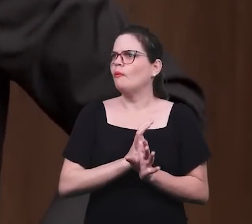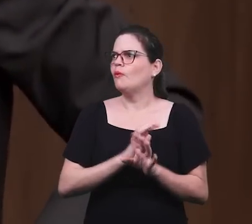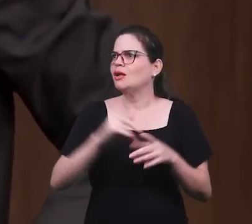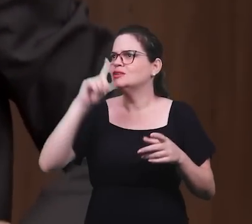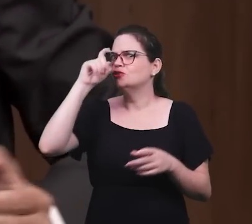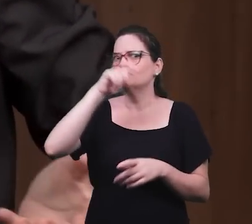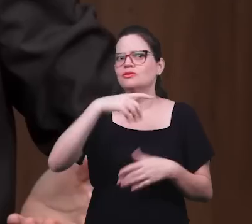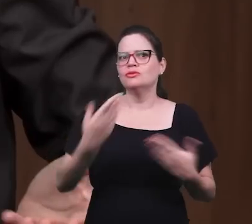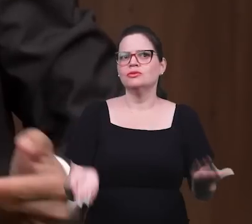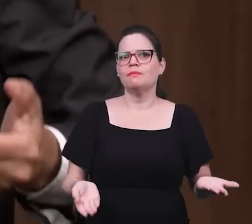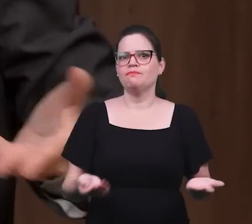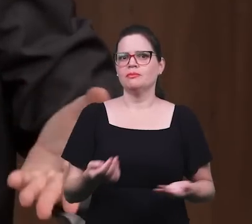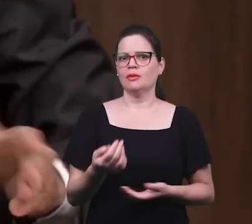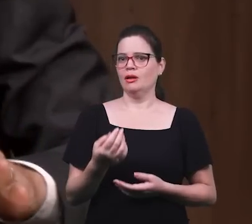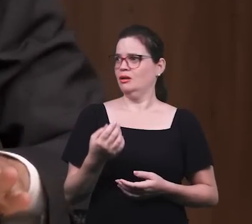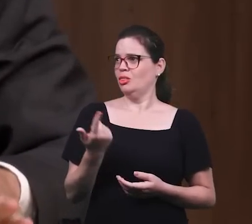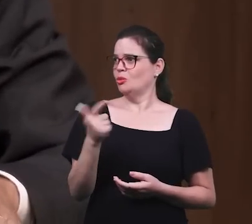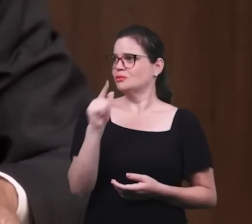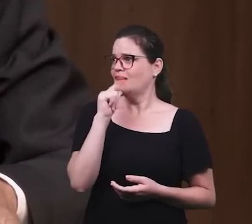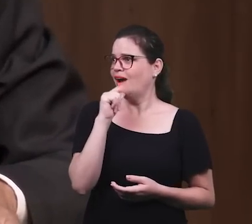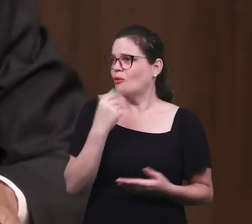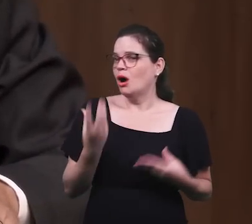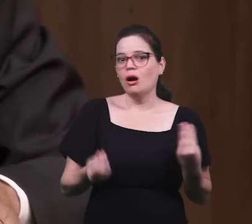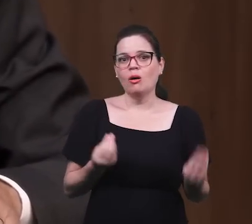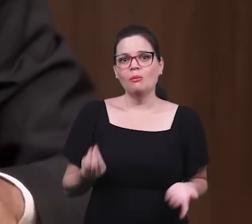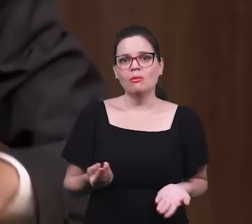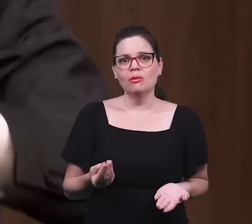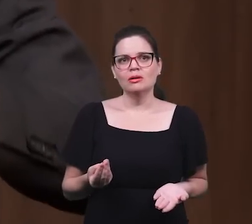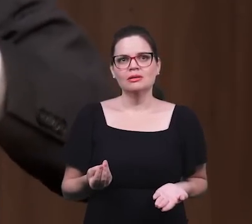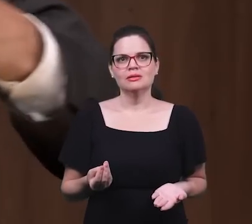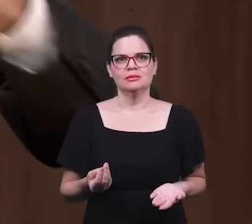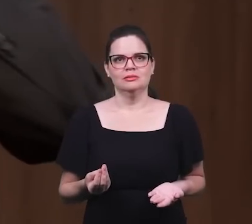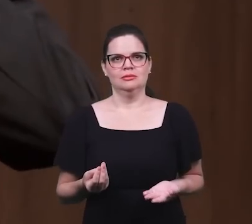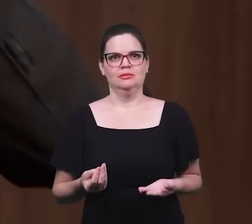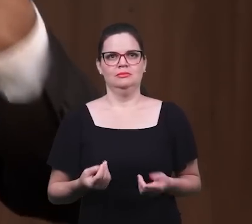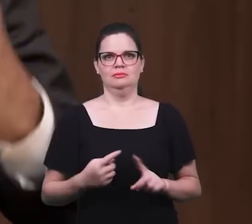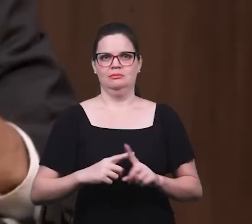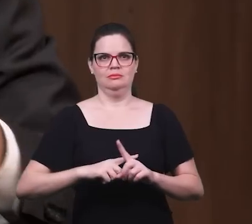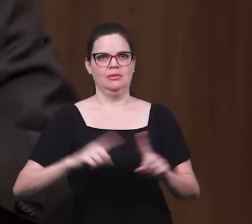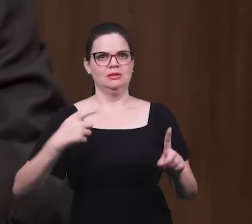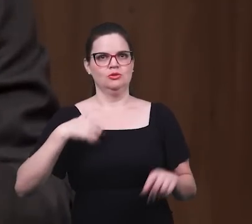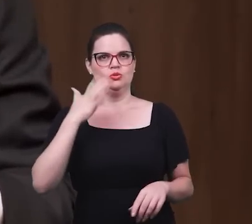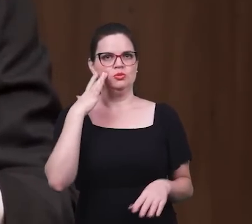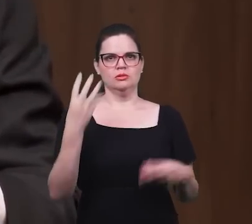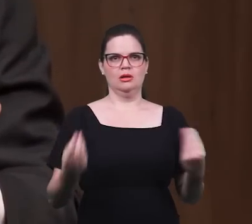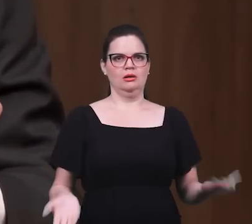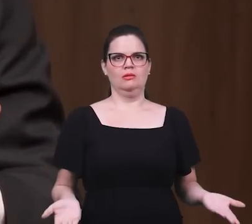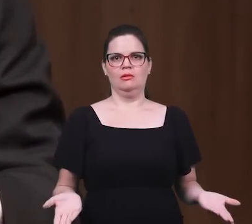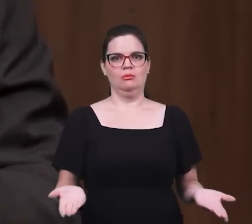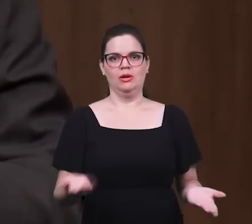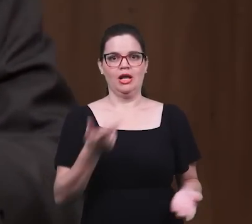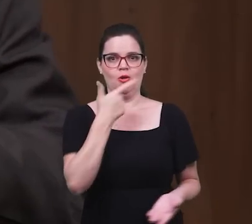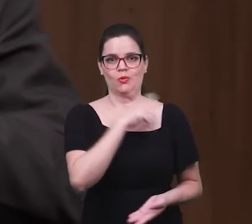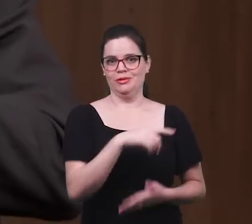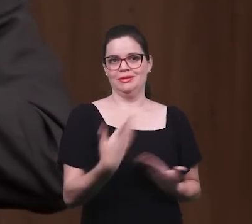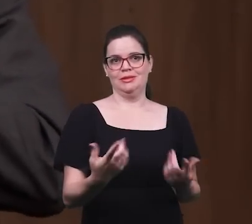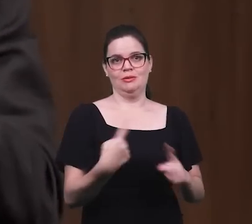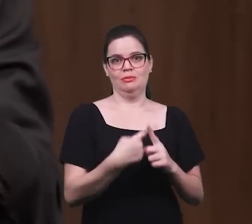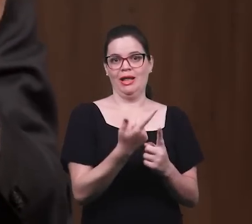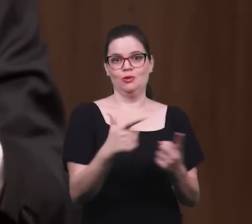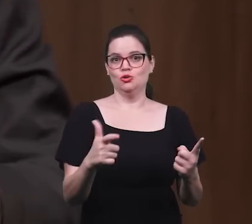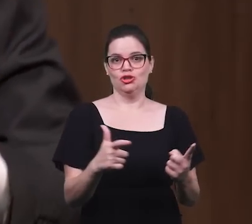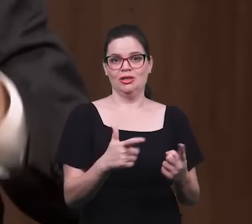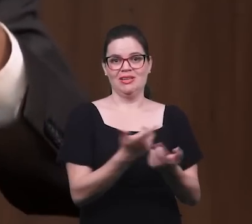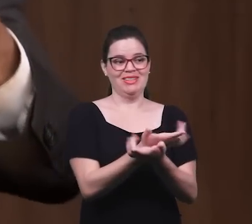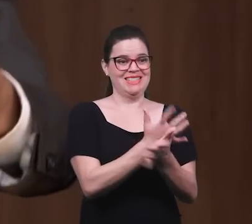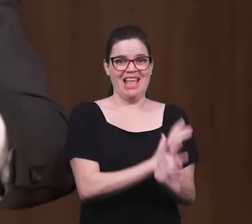porque tem 3 anos que não chove, só que água, aí é para piorar, Rodolfo. Aí não sei como que arrumou água, né? Exatamente. Que não tinha água em Israel em lugar